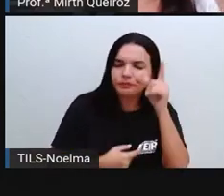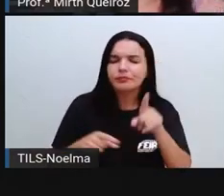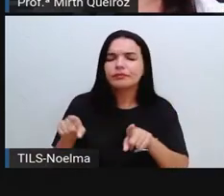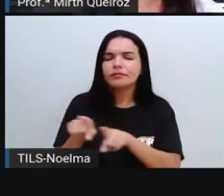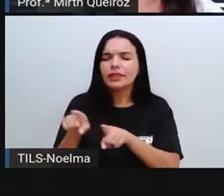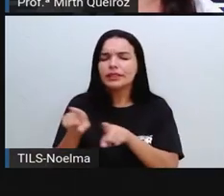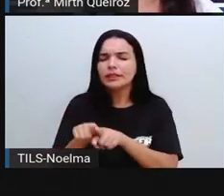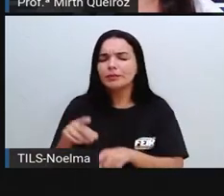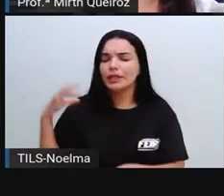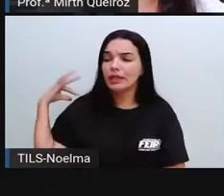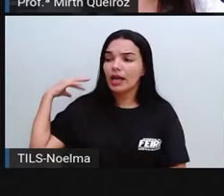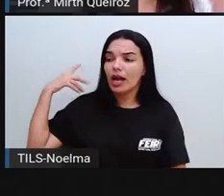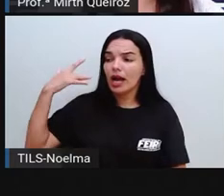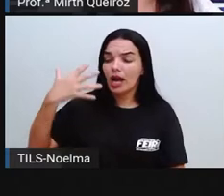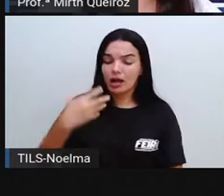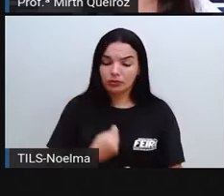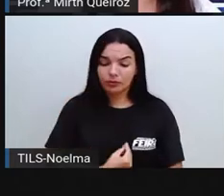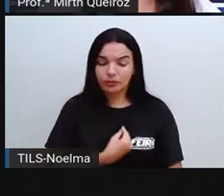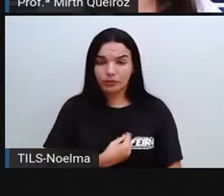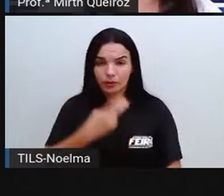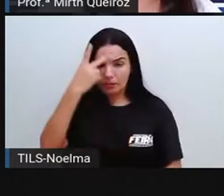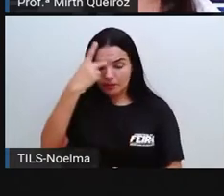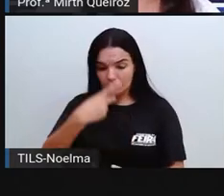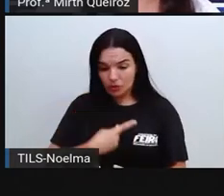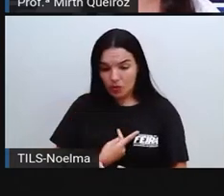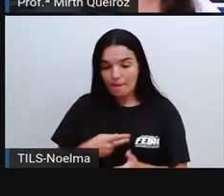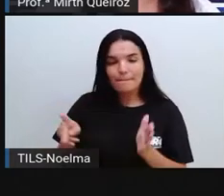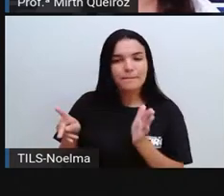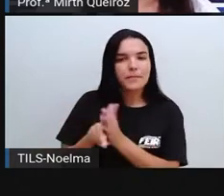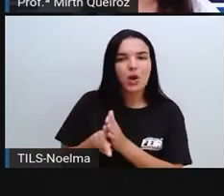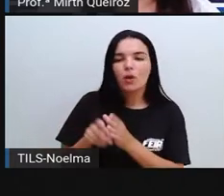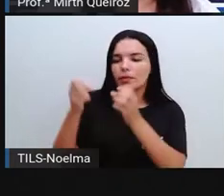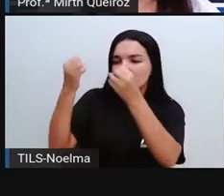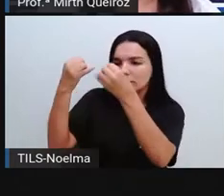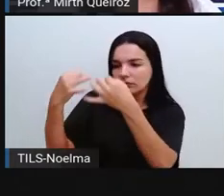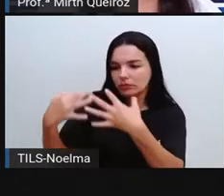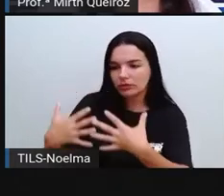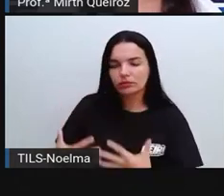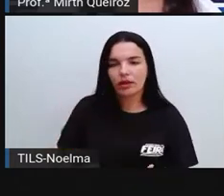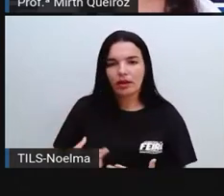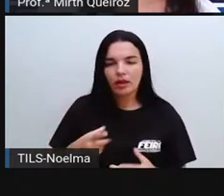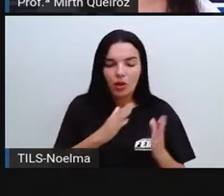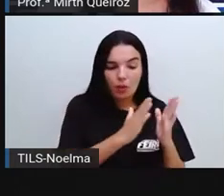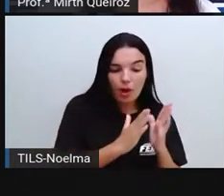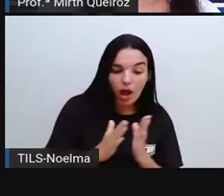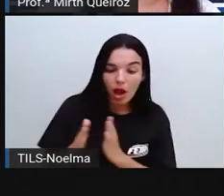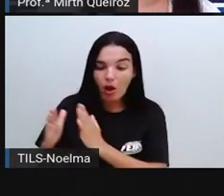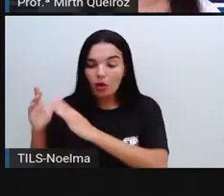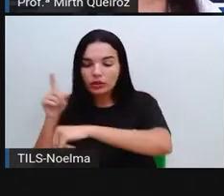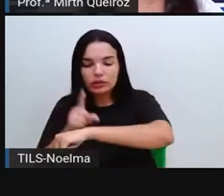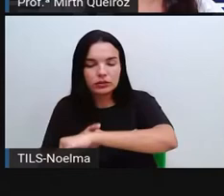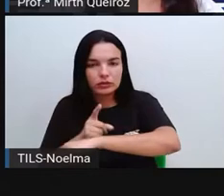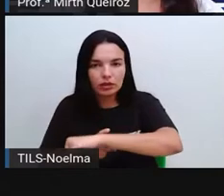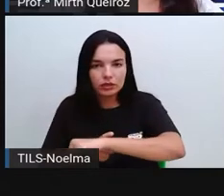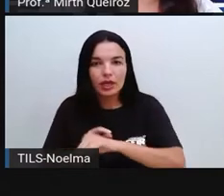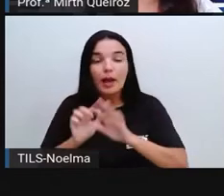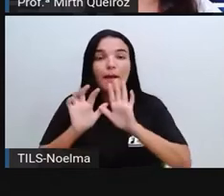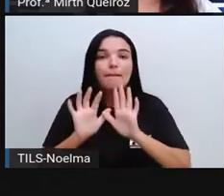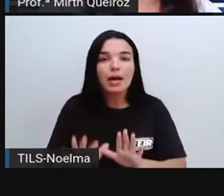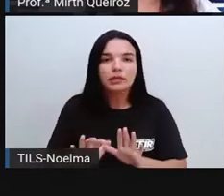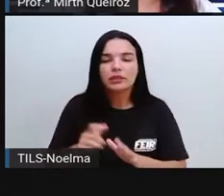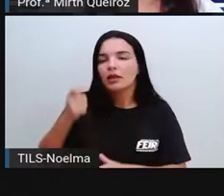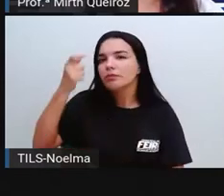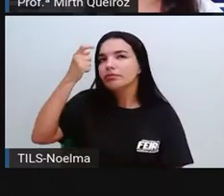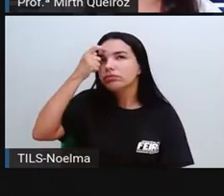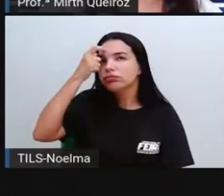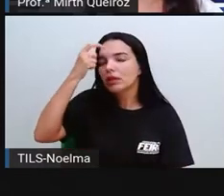vai descrever a sua vida desde o nascimento, numa ordem aí cronológica. Já relatos pessoais, não. Os relatos